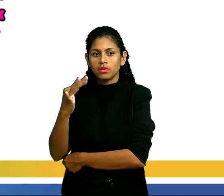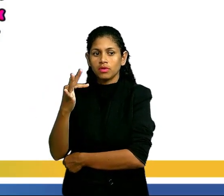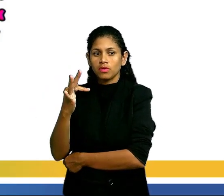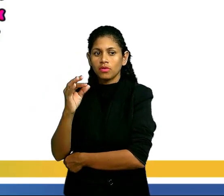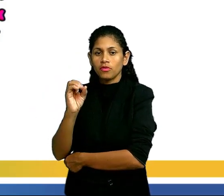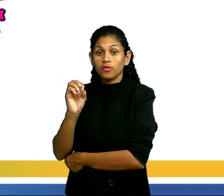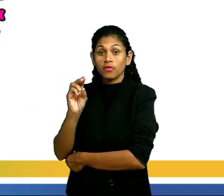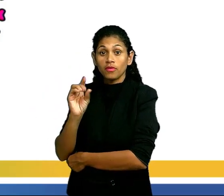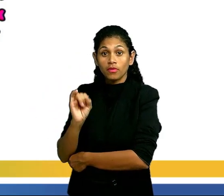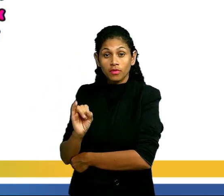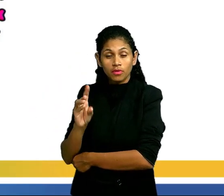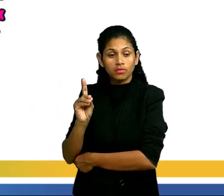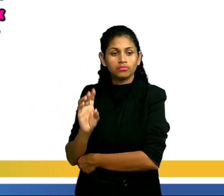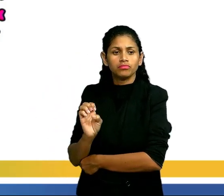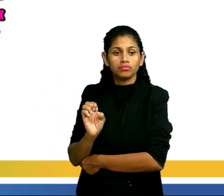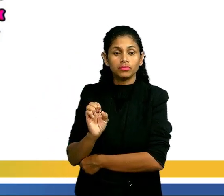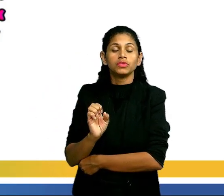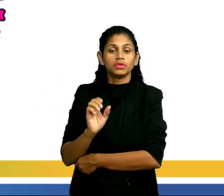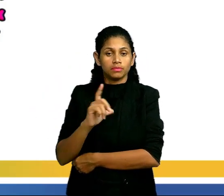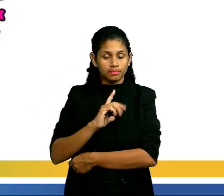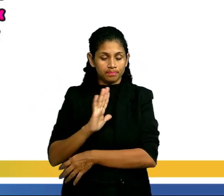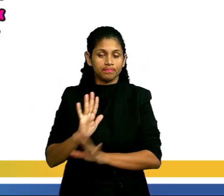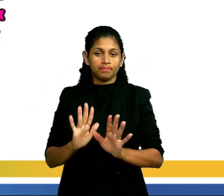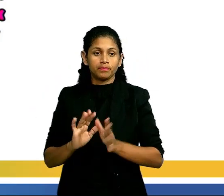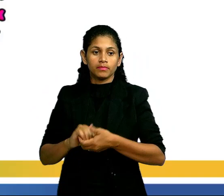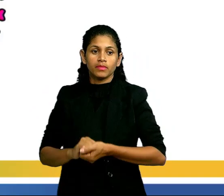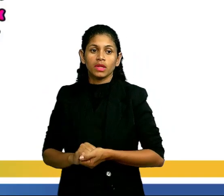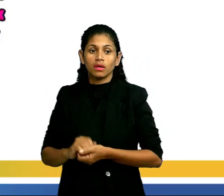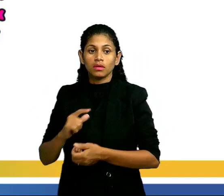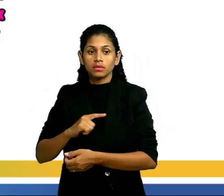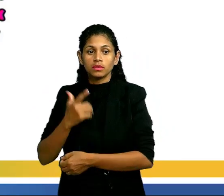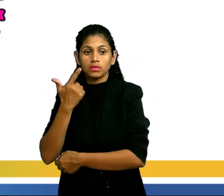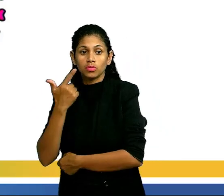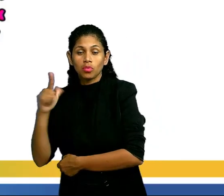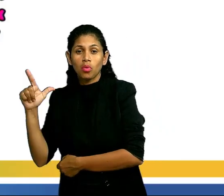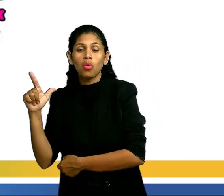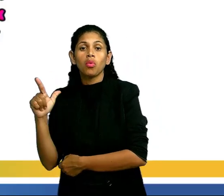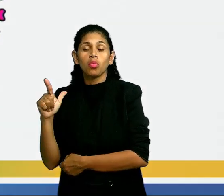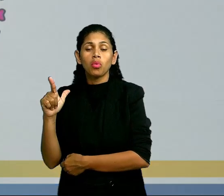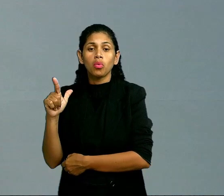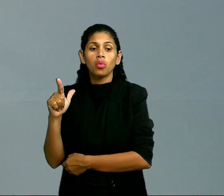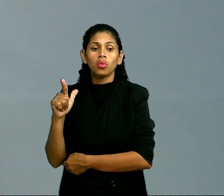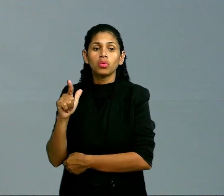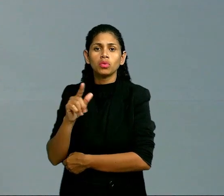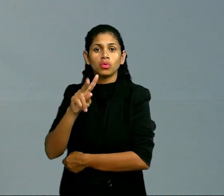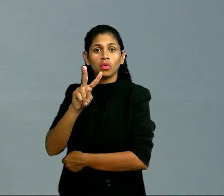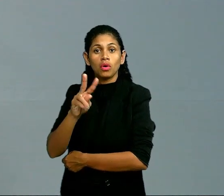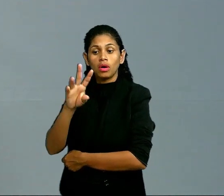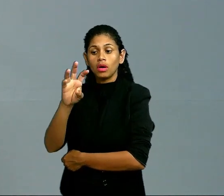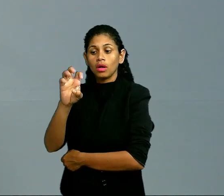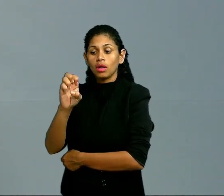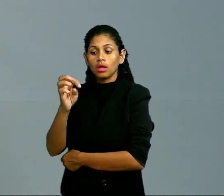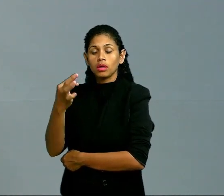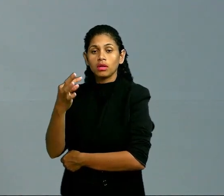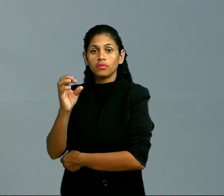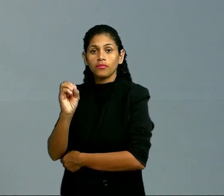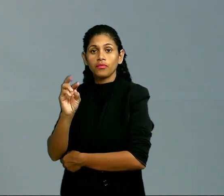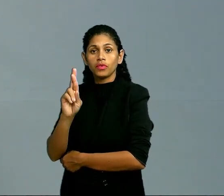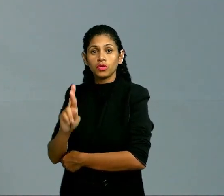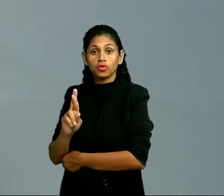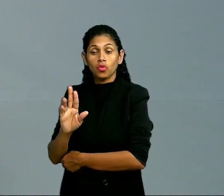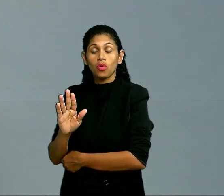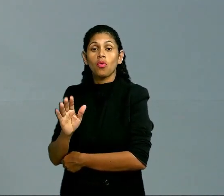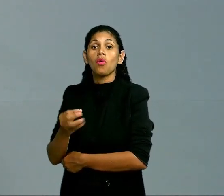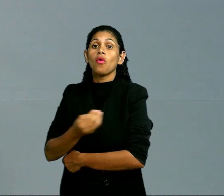o outro tipo de vacina, que é vacina com vetor vivo atenuado. Ou seja, nesse tipo